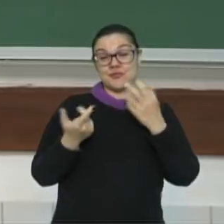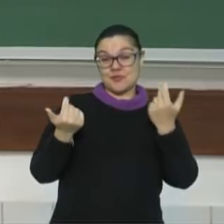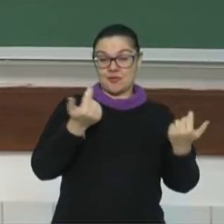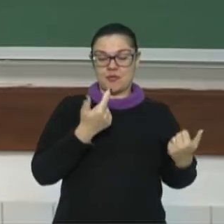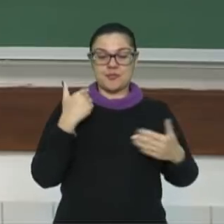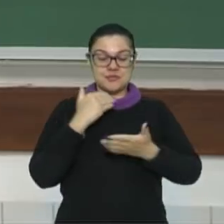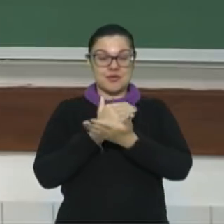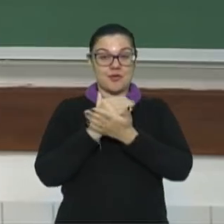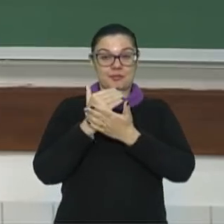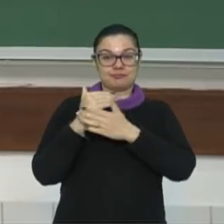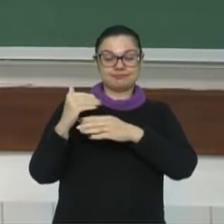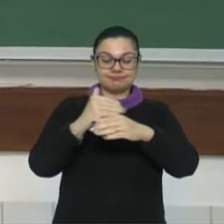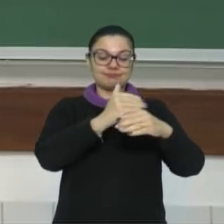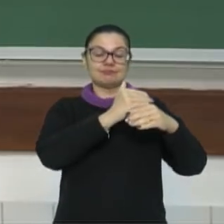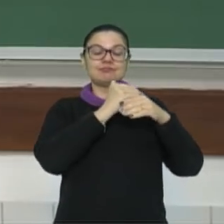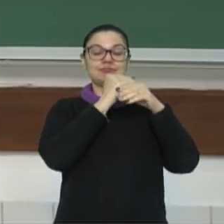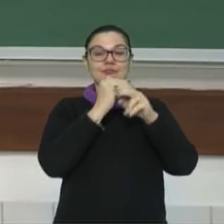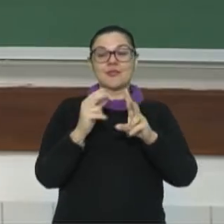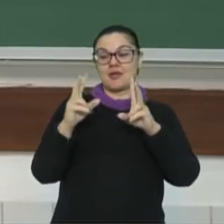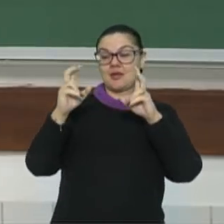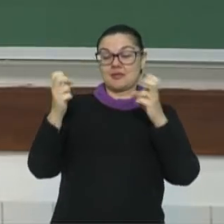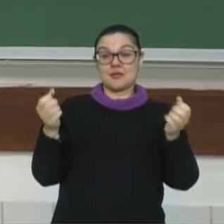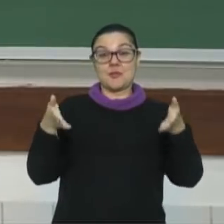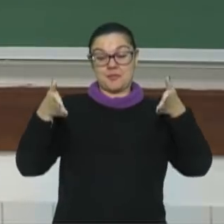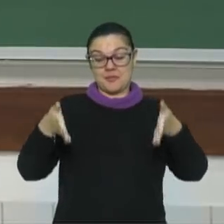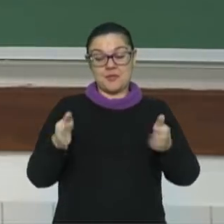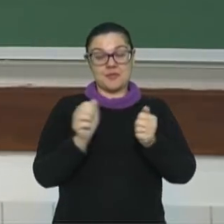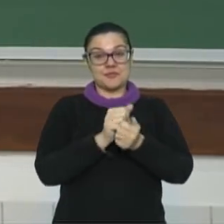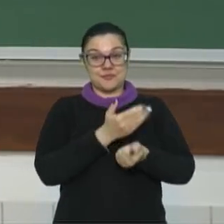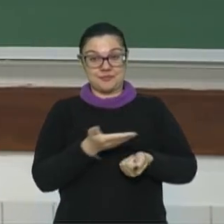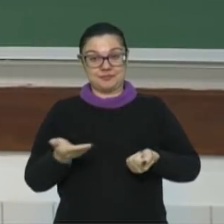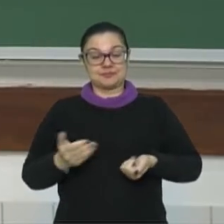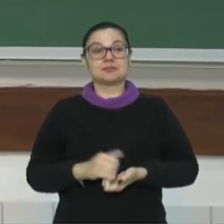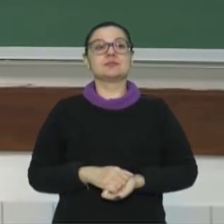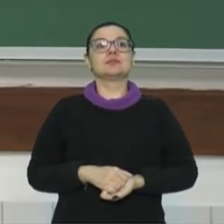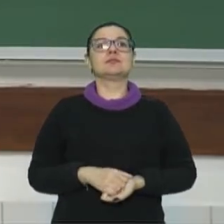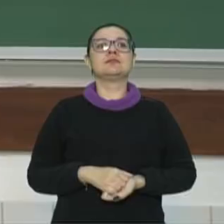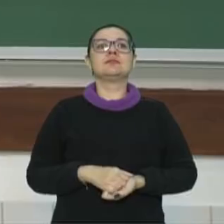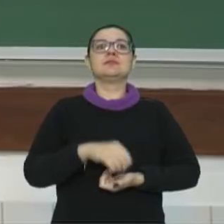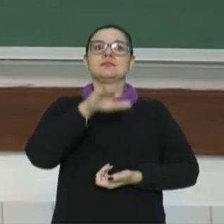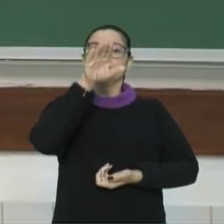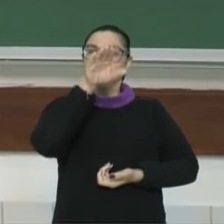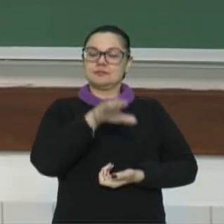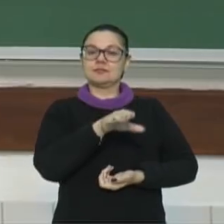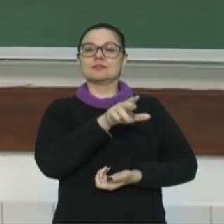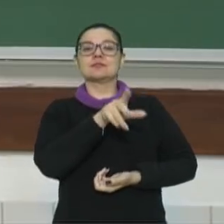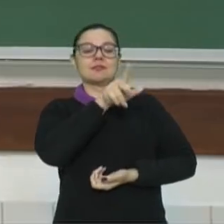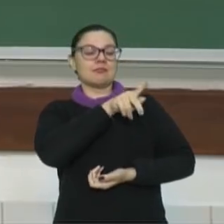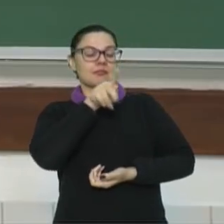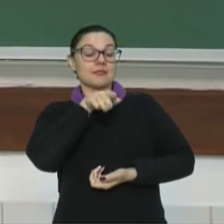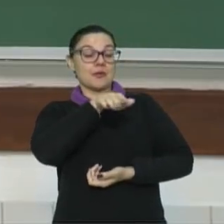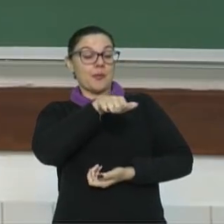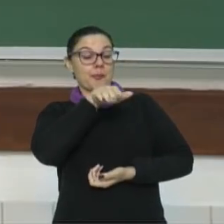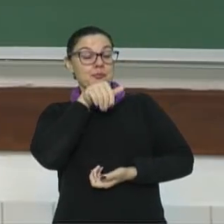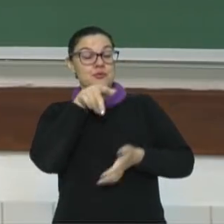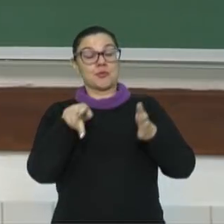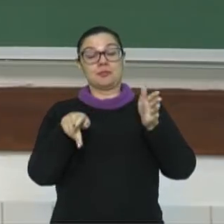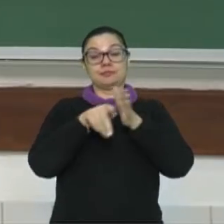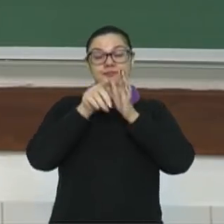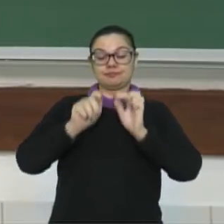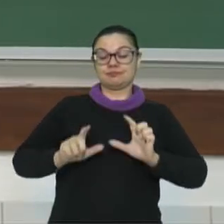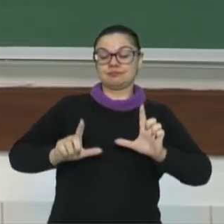entrar no tema num clima bacana, né, participar aí da aula. Bom, vamos lá. A professora retirou o material de